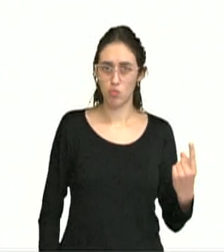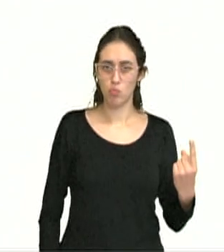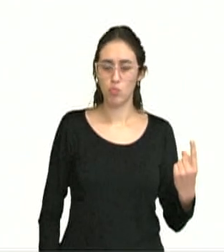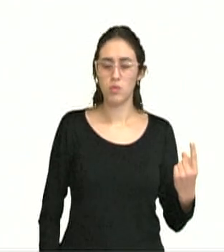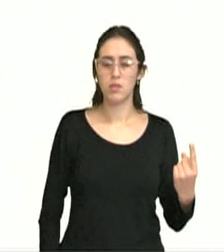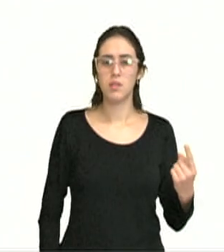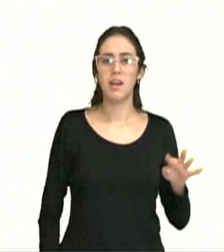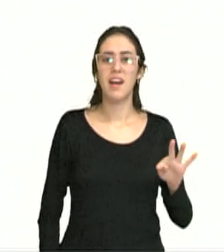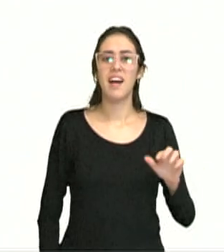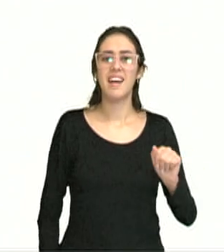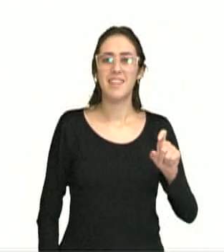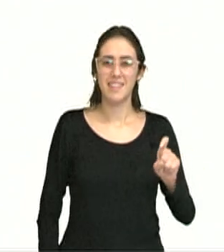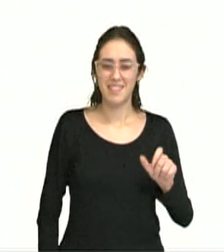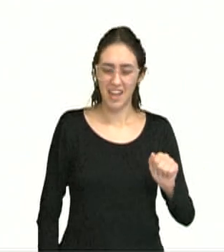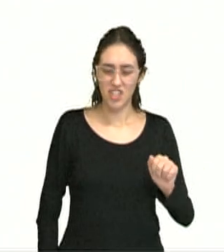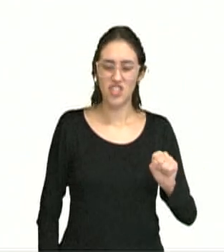de